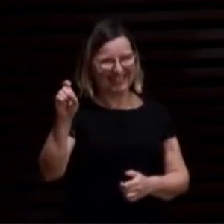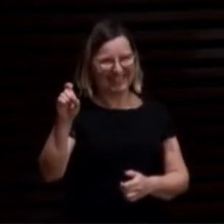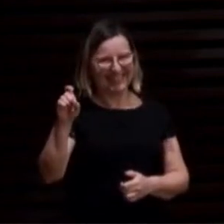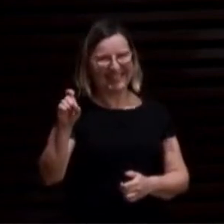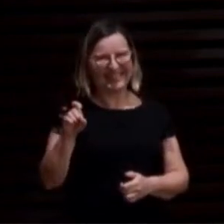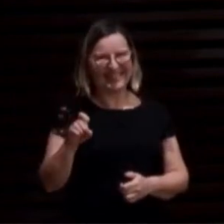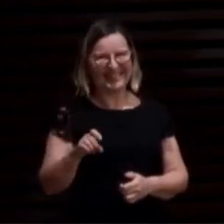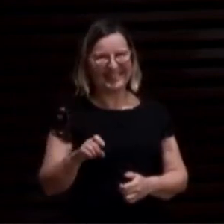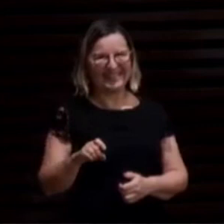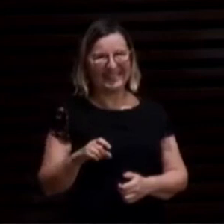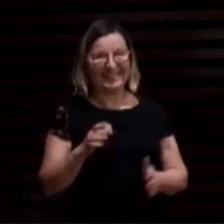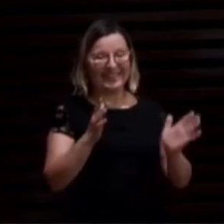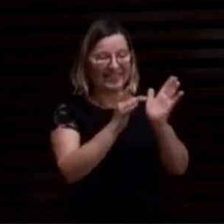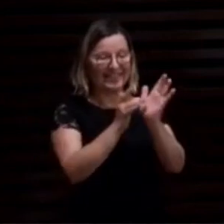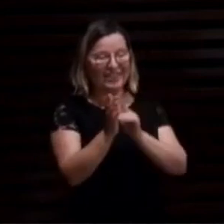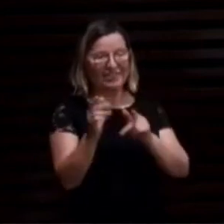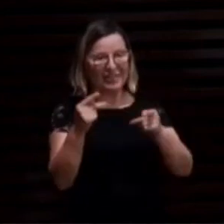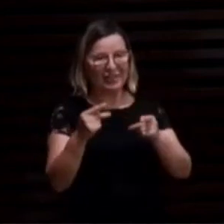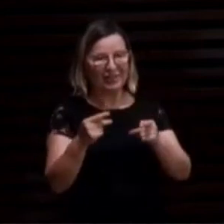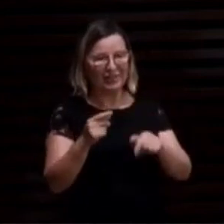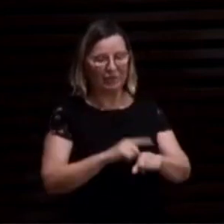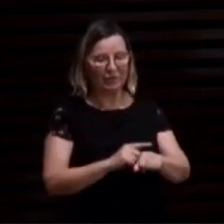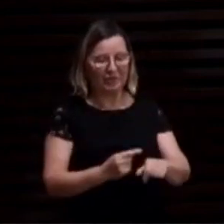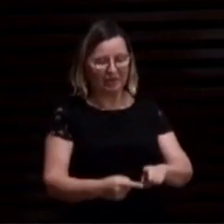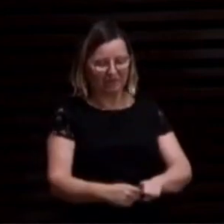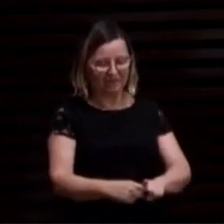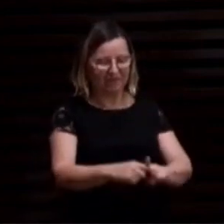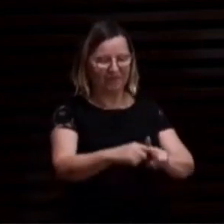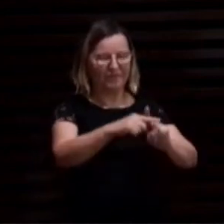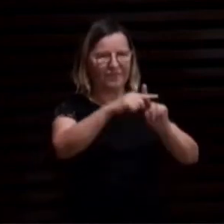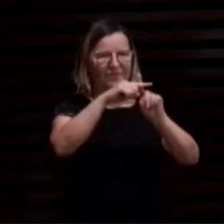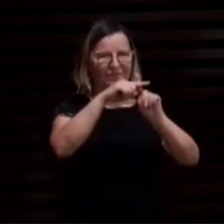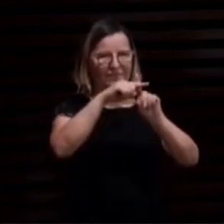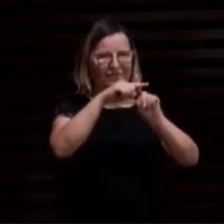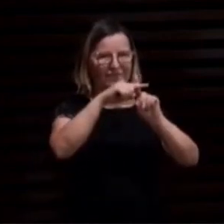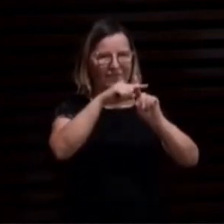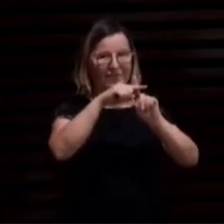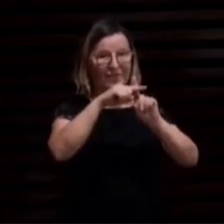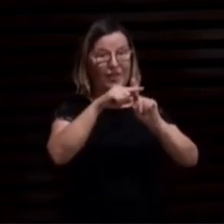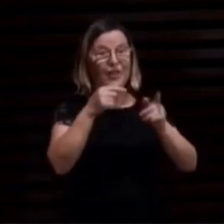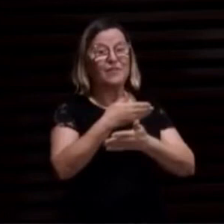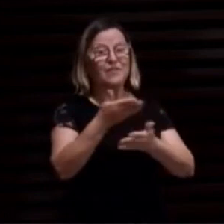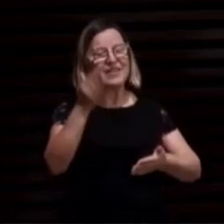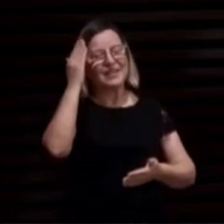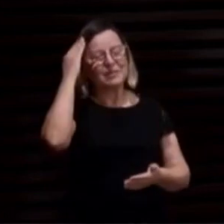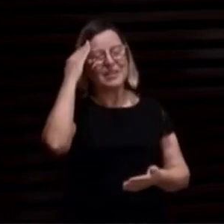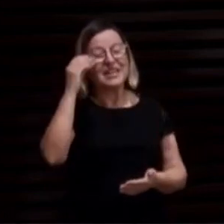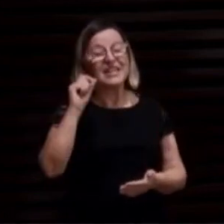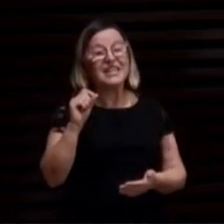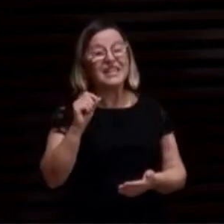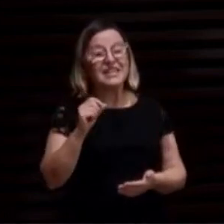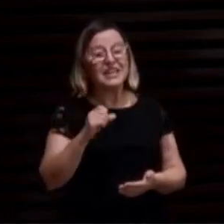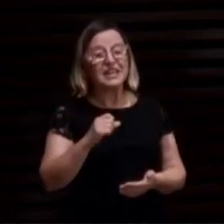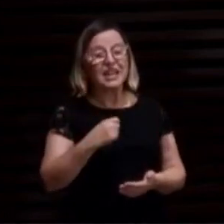Quando eu for levantado na terra, na cruz, então sabereis que eu sou. E quem